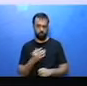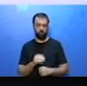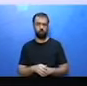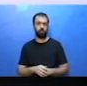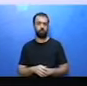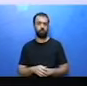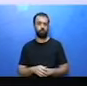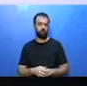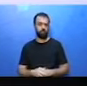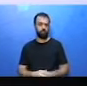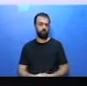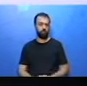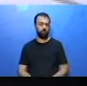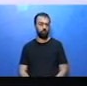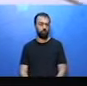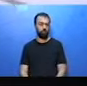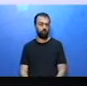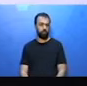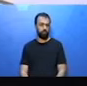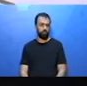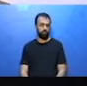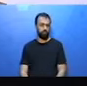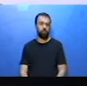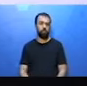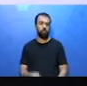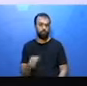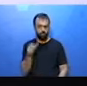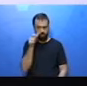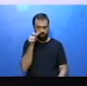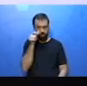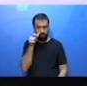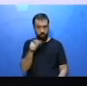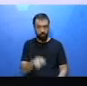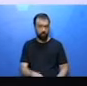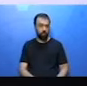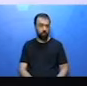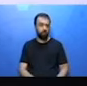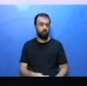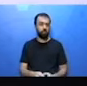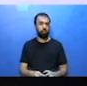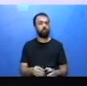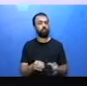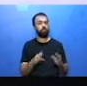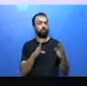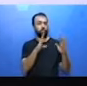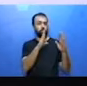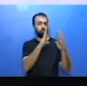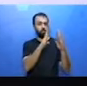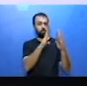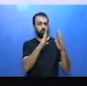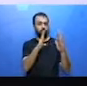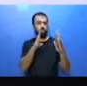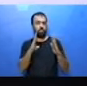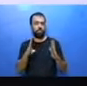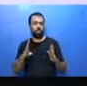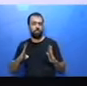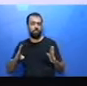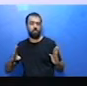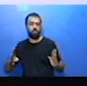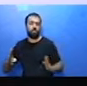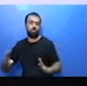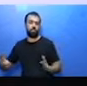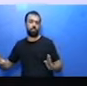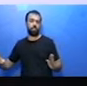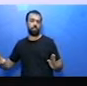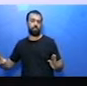número 15 tá então se observar esse gráfico ele foi organizado do número menor para o